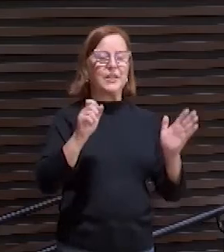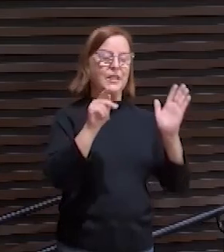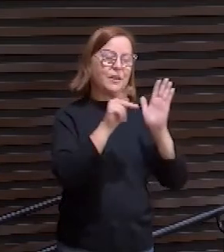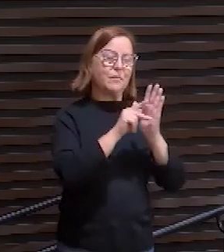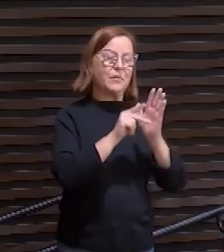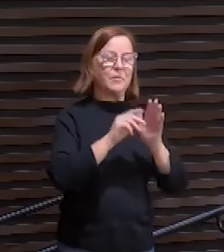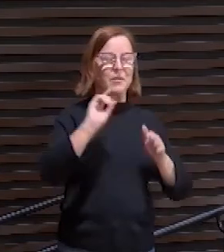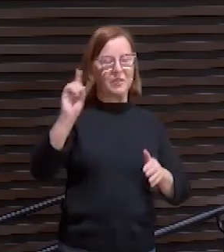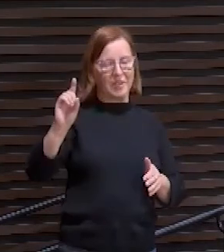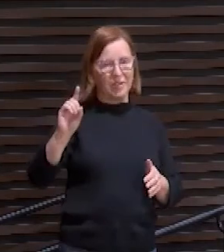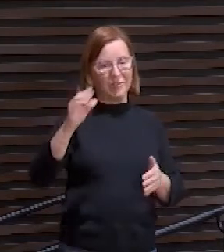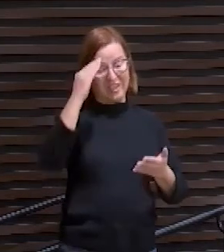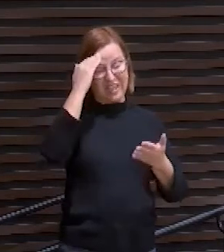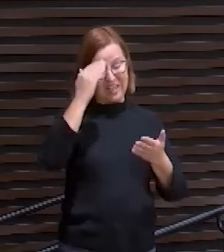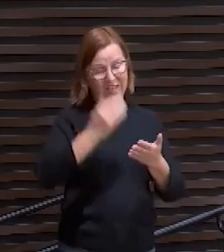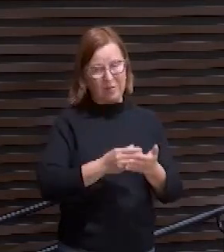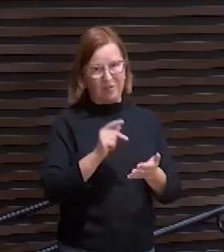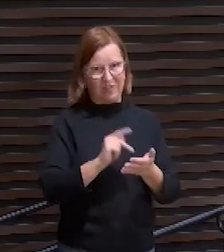graça?